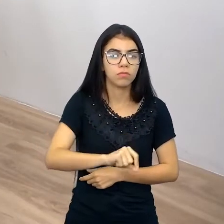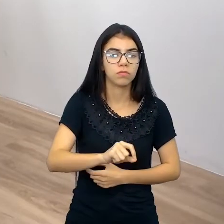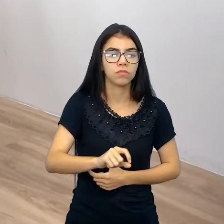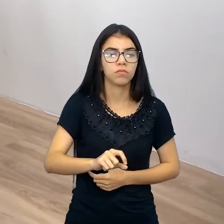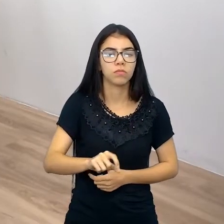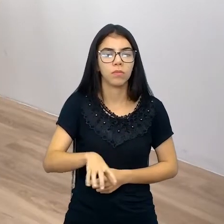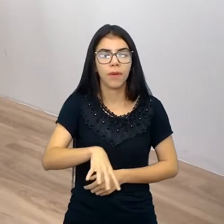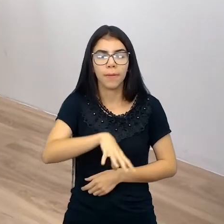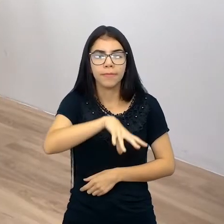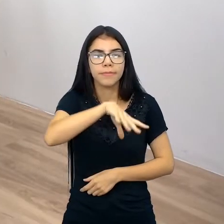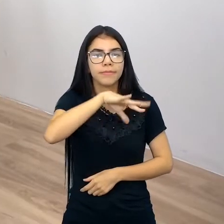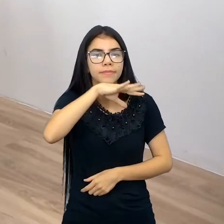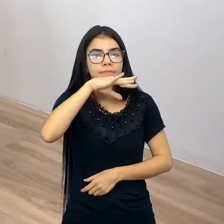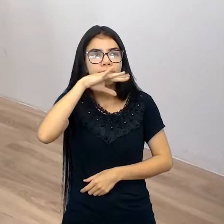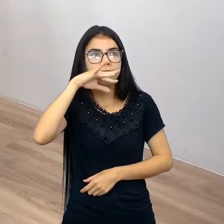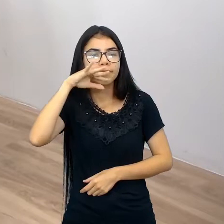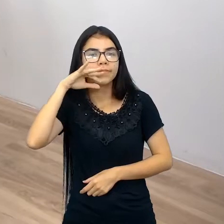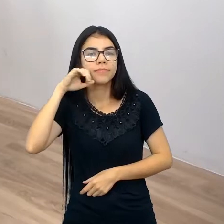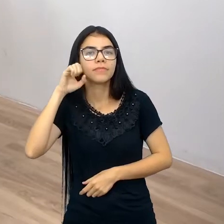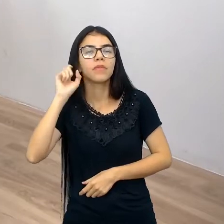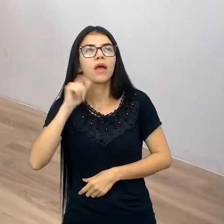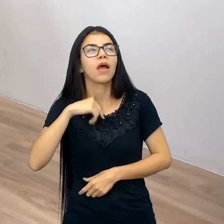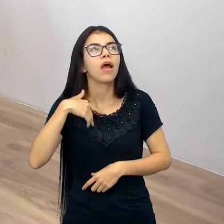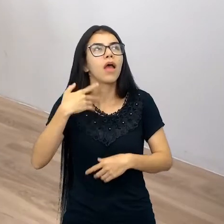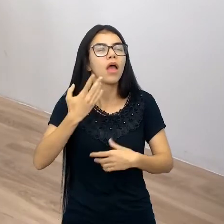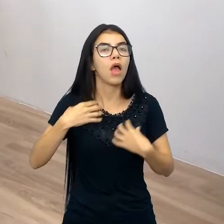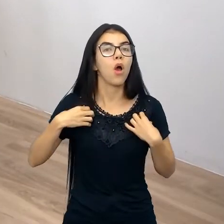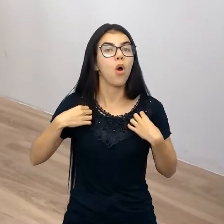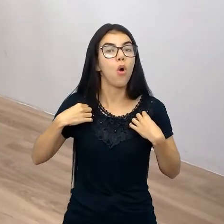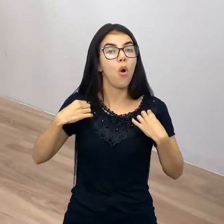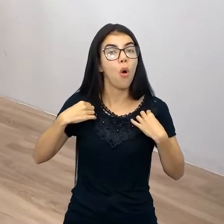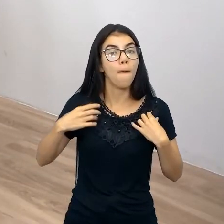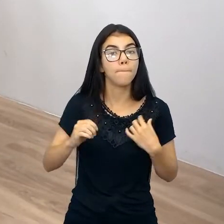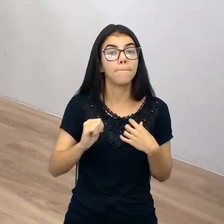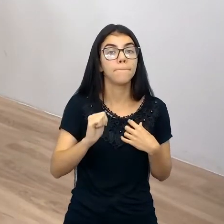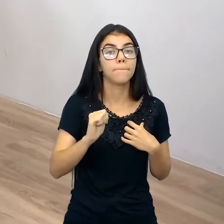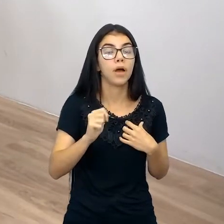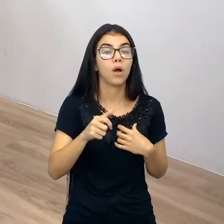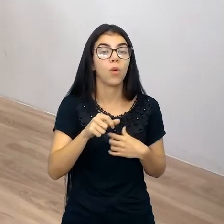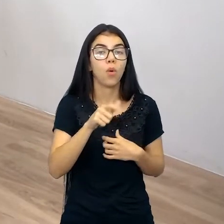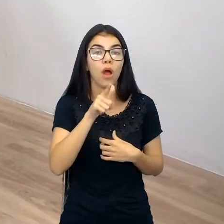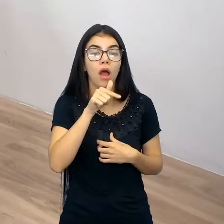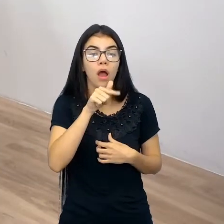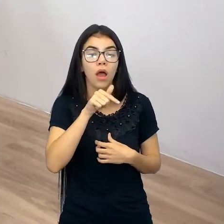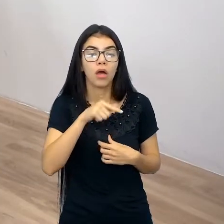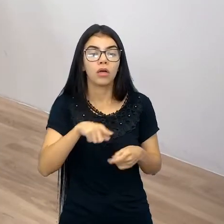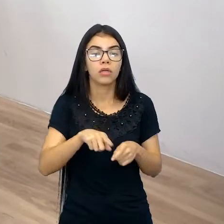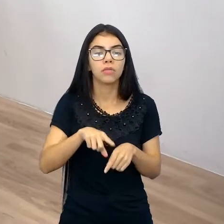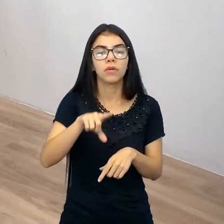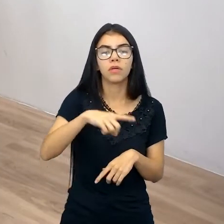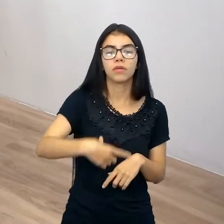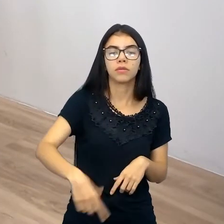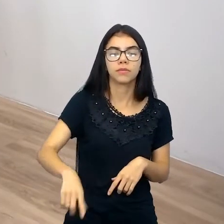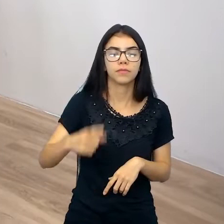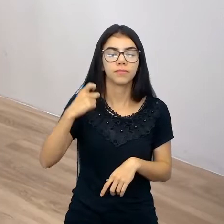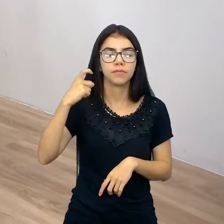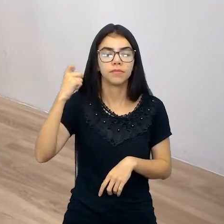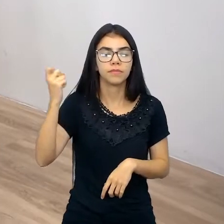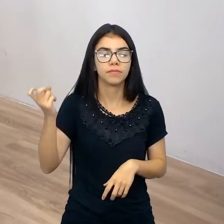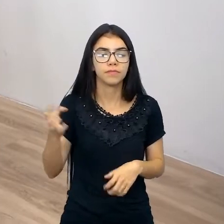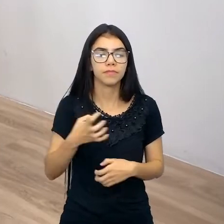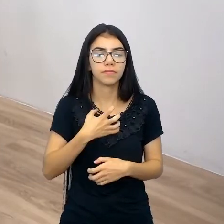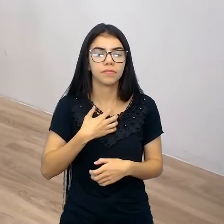o cheiro úmido, que faz das roupas, né? Tudo isso aí. O barulho, parece um zum, zum, zum, né? Tal. Agora, olha